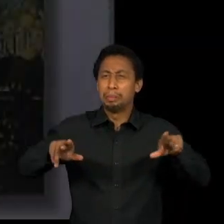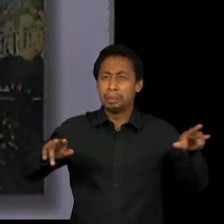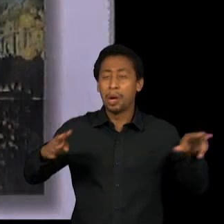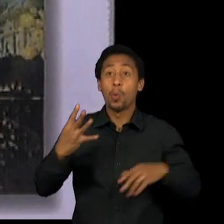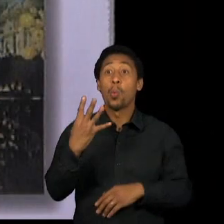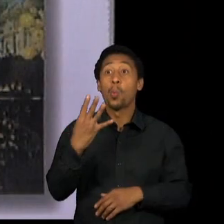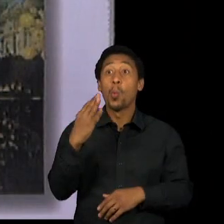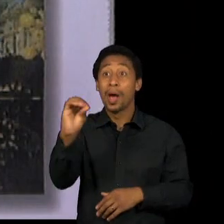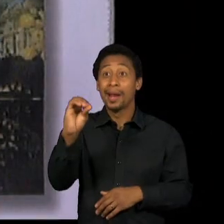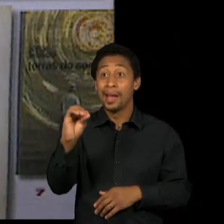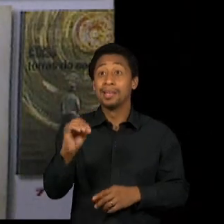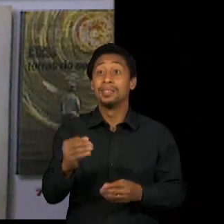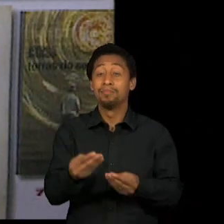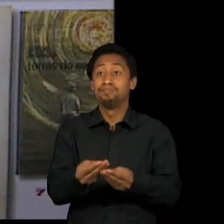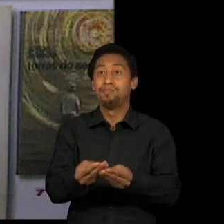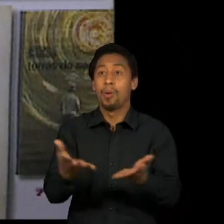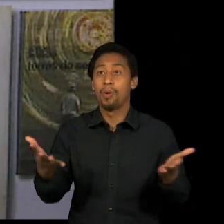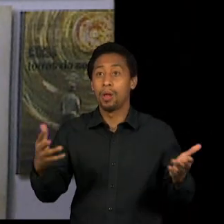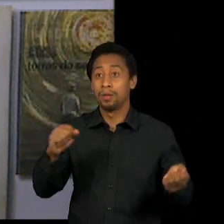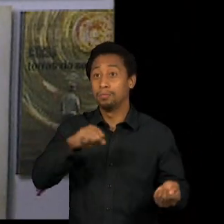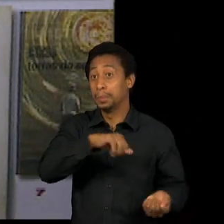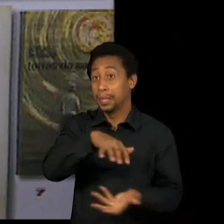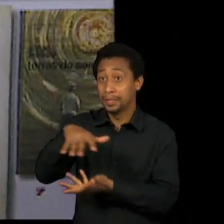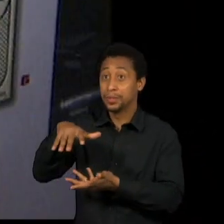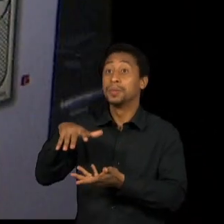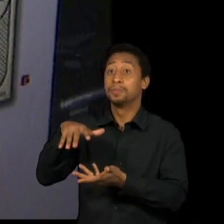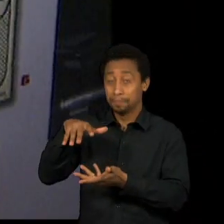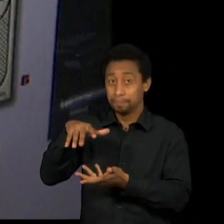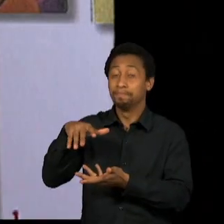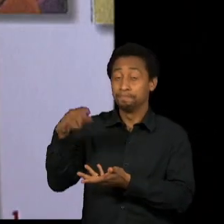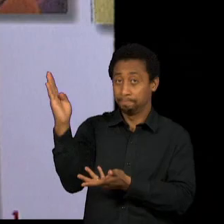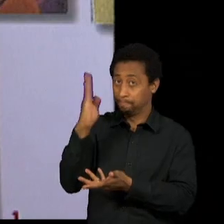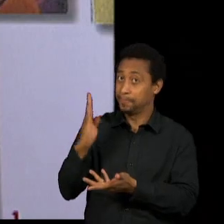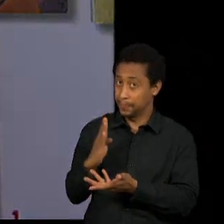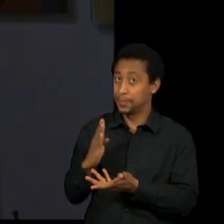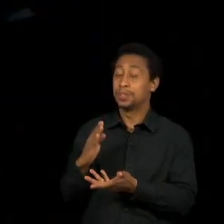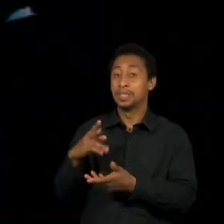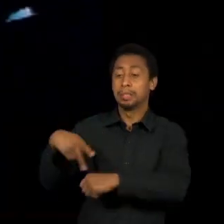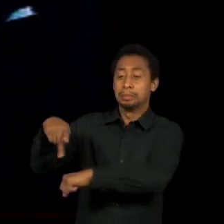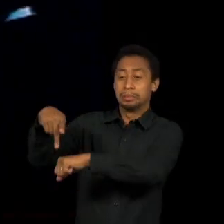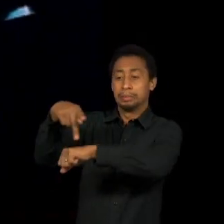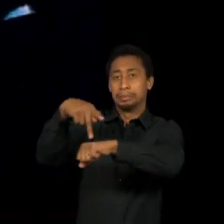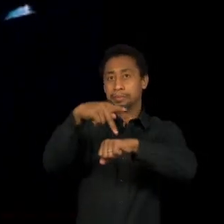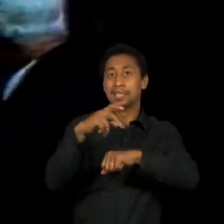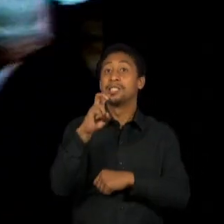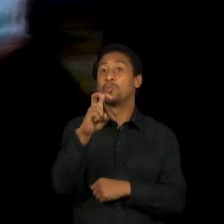delas, conquistaram o Brasil e o mundo, publicadas em 55 países.